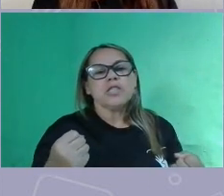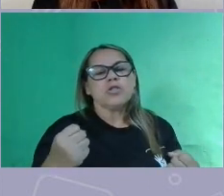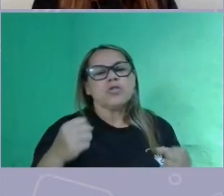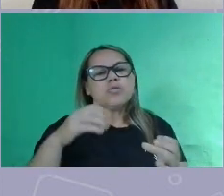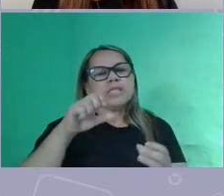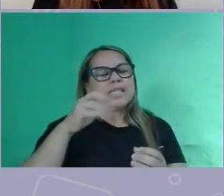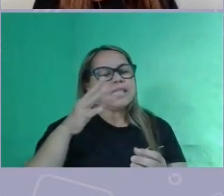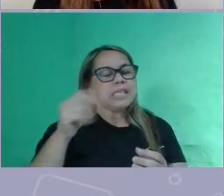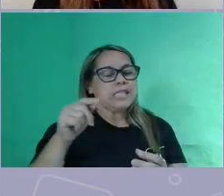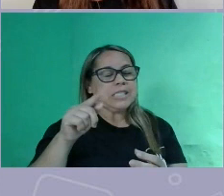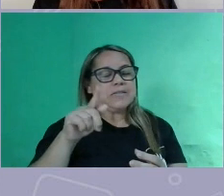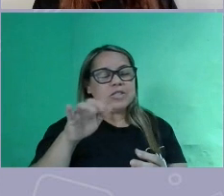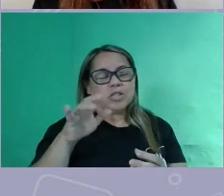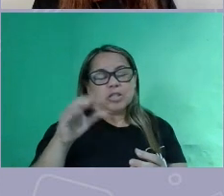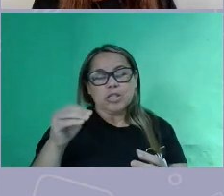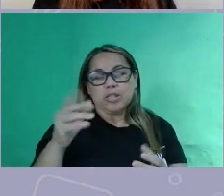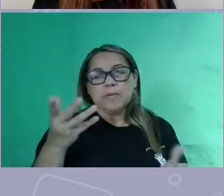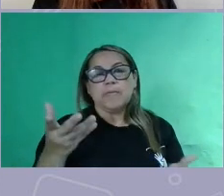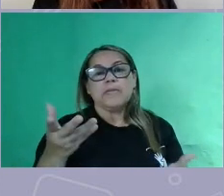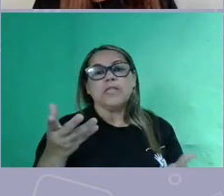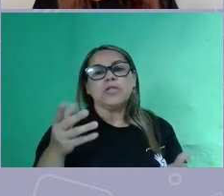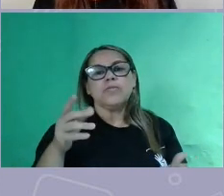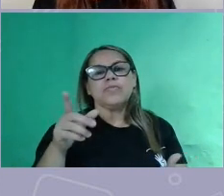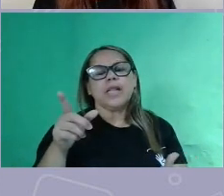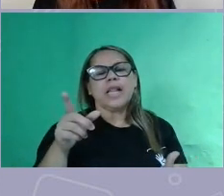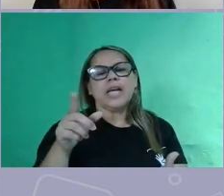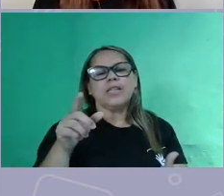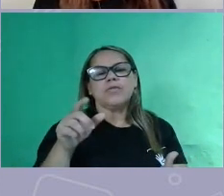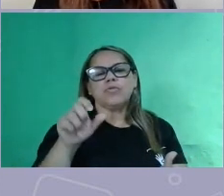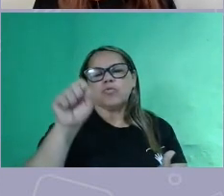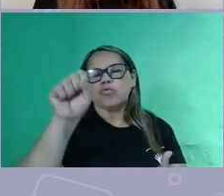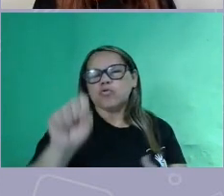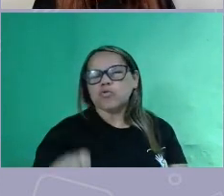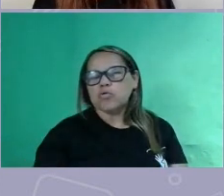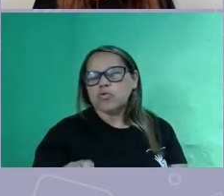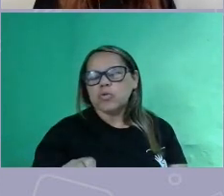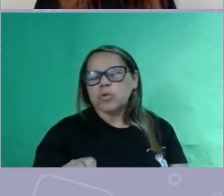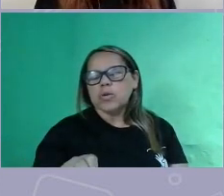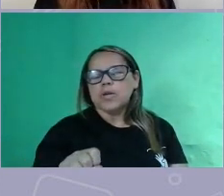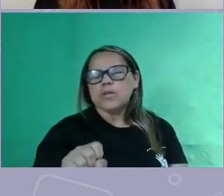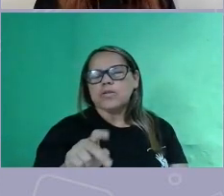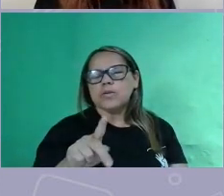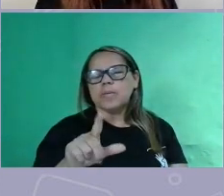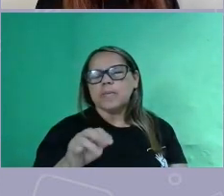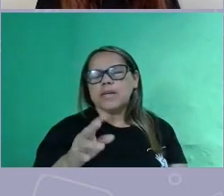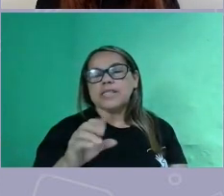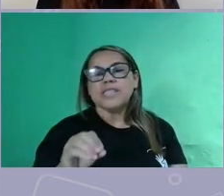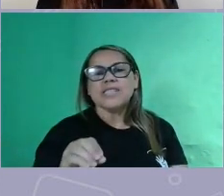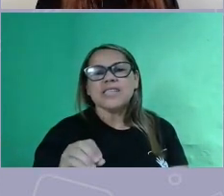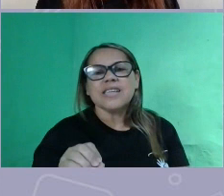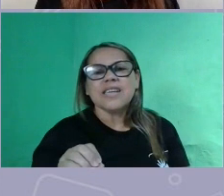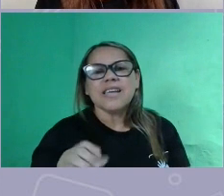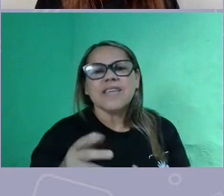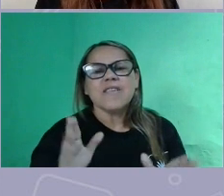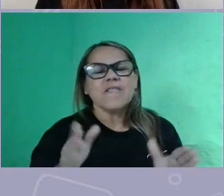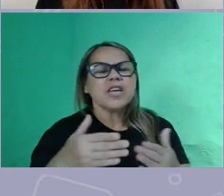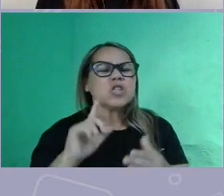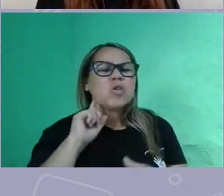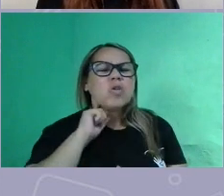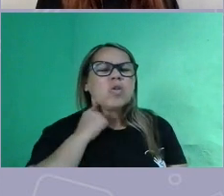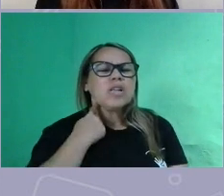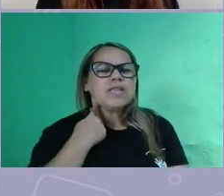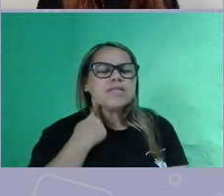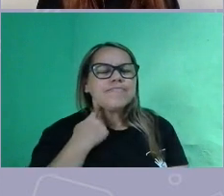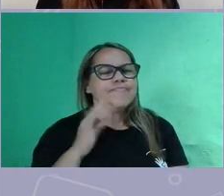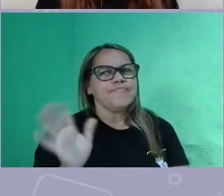geoestacionários no hemisfério sul do planeta está ligada à questão de lixo espacial novamente incorreto não